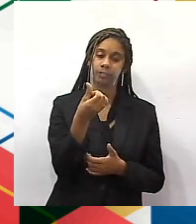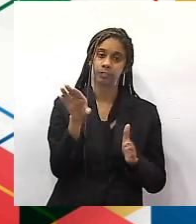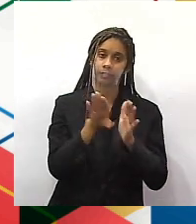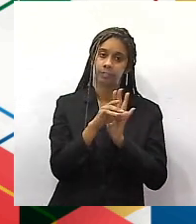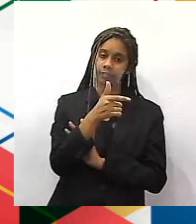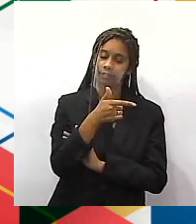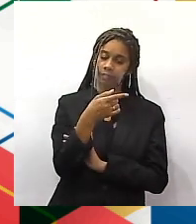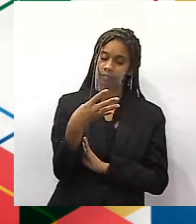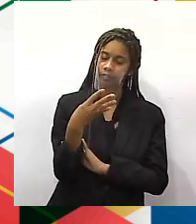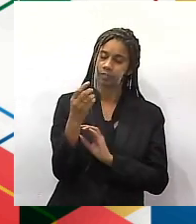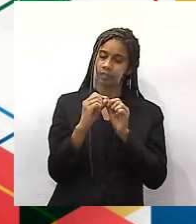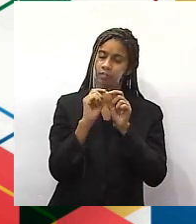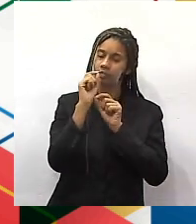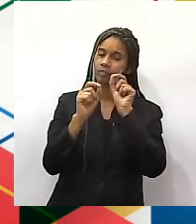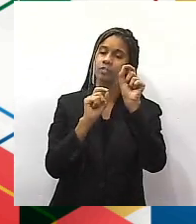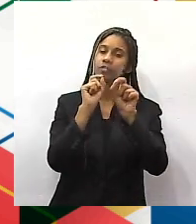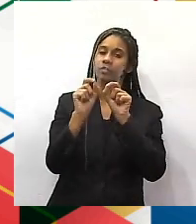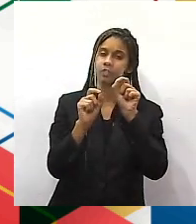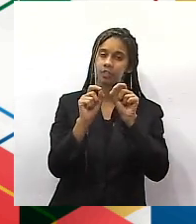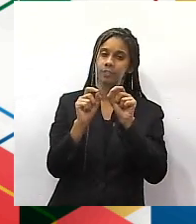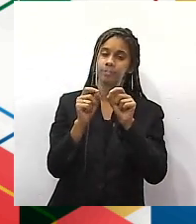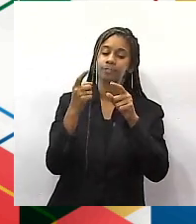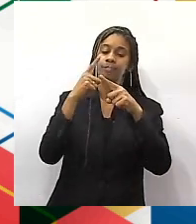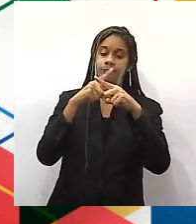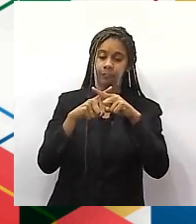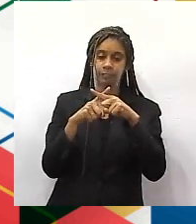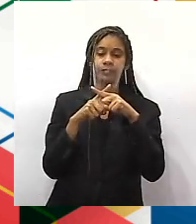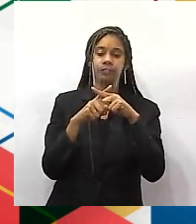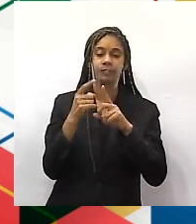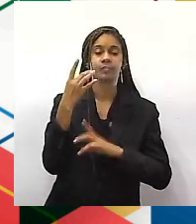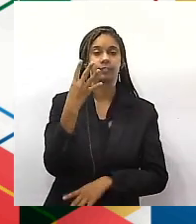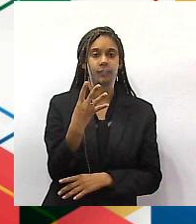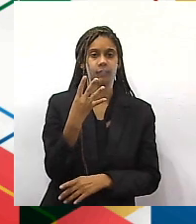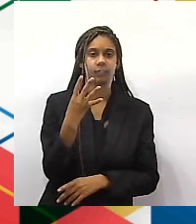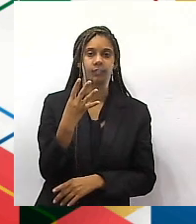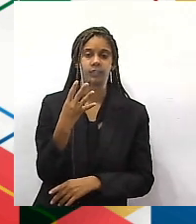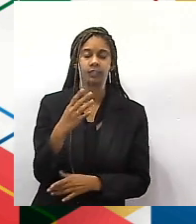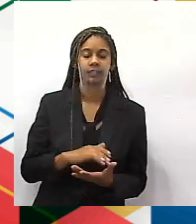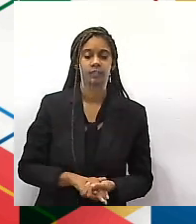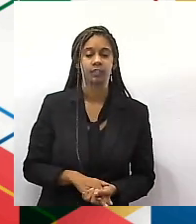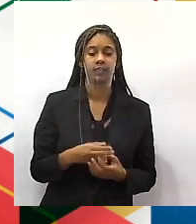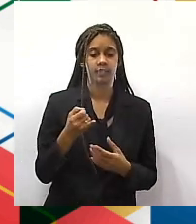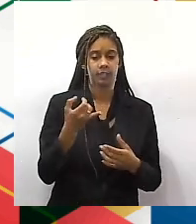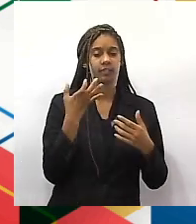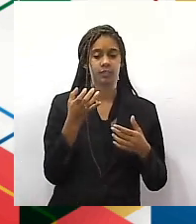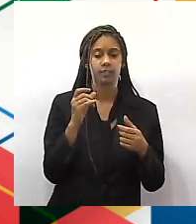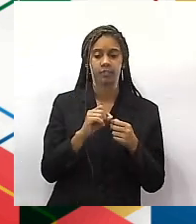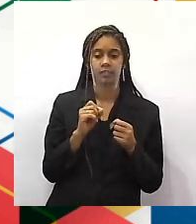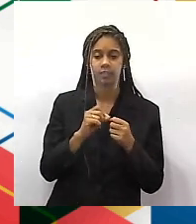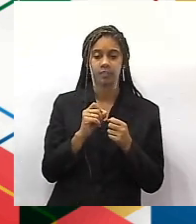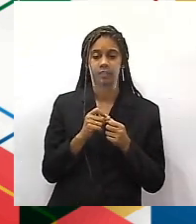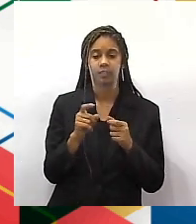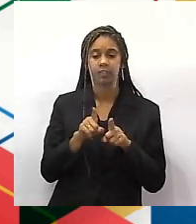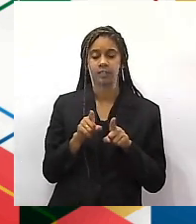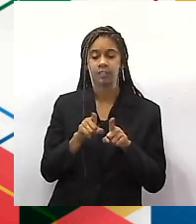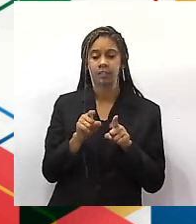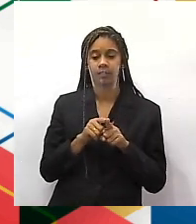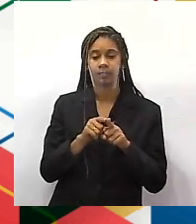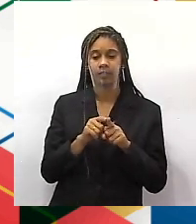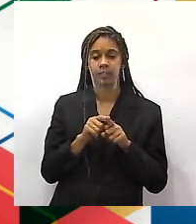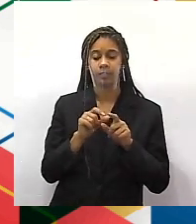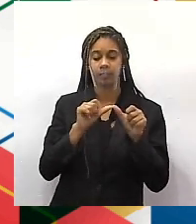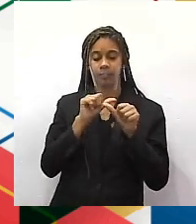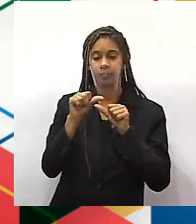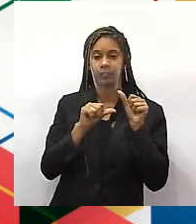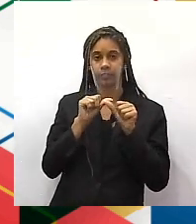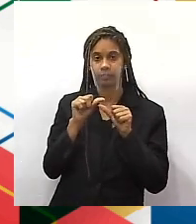4. Né? Para aumentar, eu multipliquei. Agora, repara que aqui é o caminho voltando, eu quero diminuir. Mas se eu utilizei lá o 4